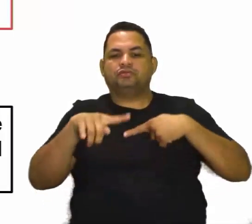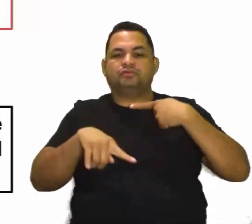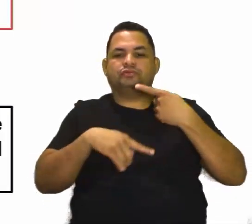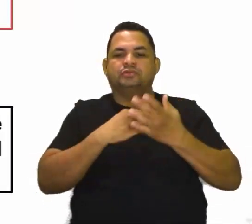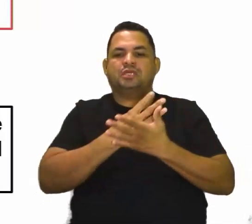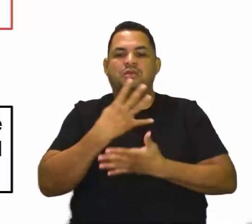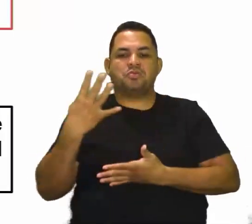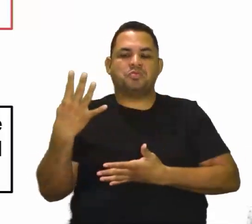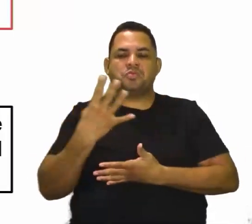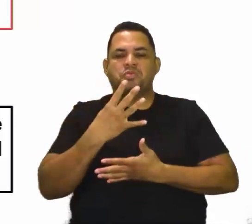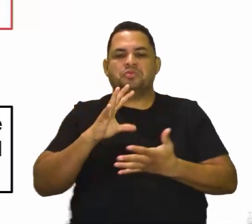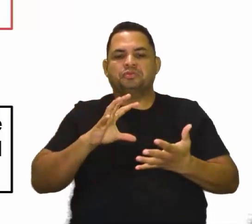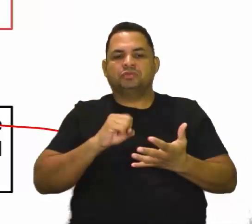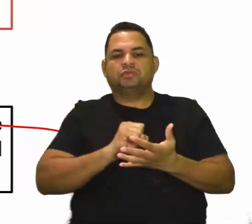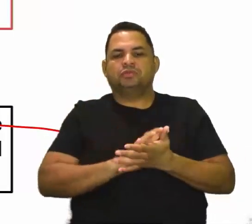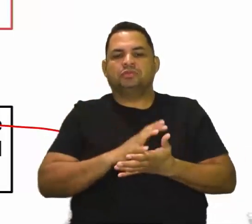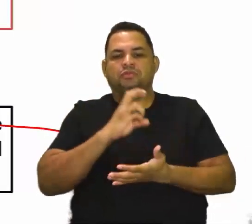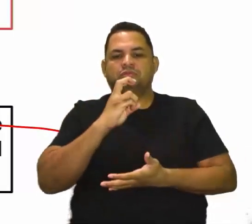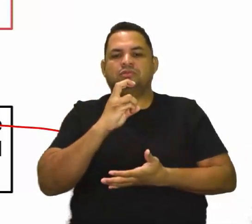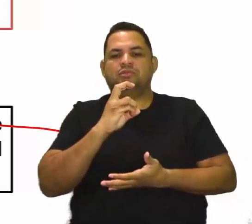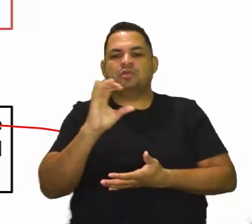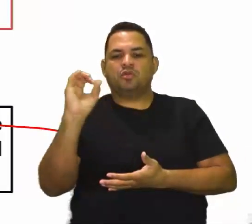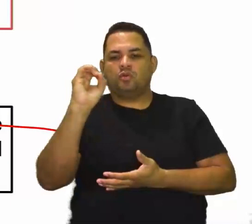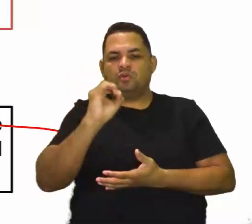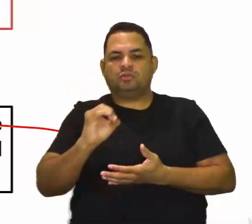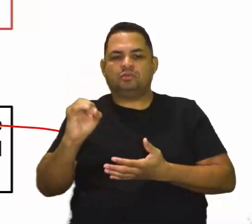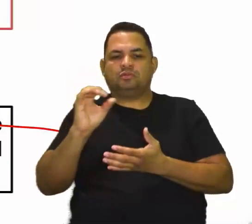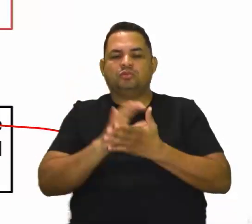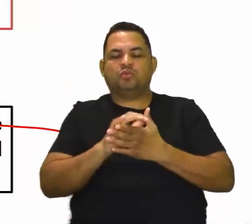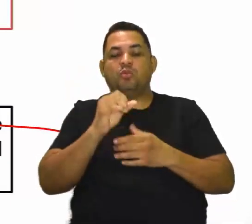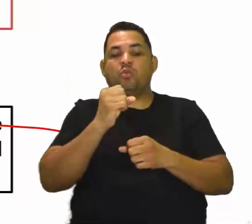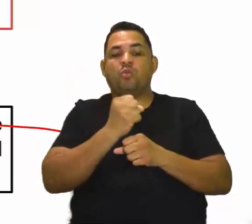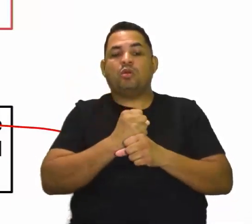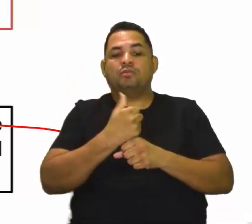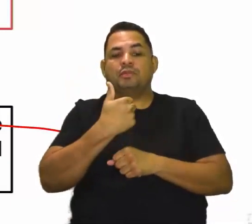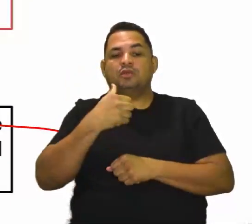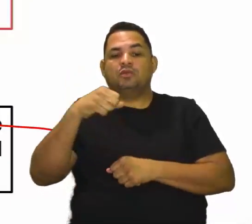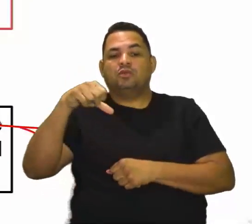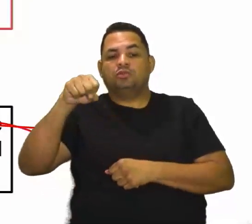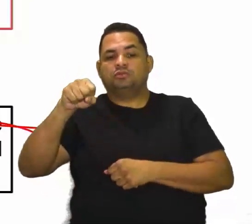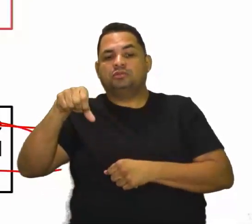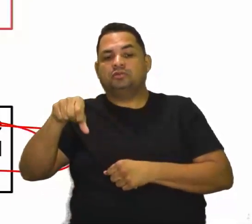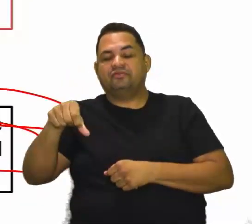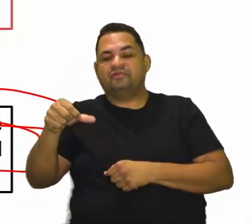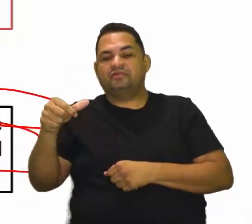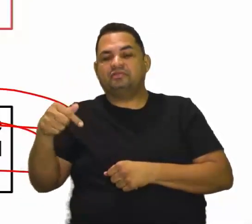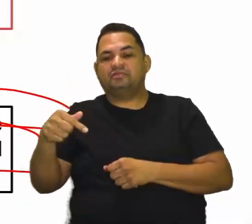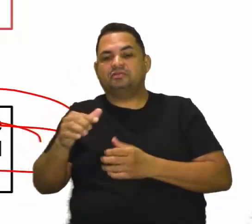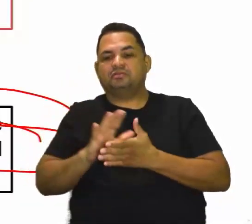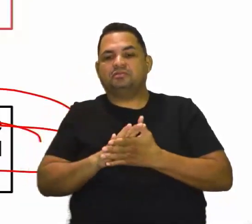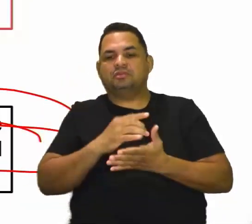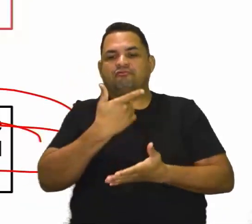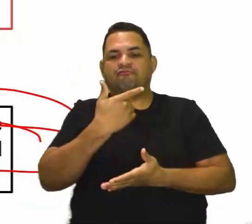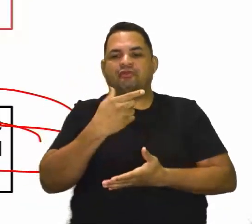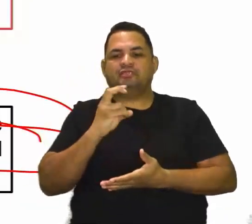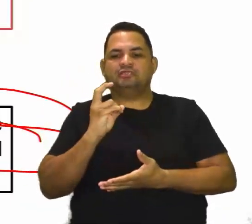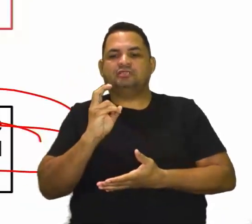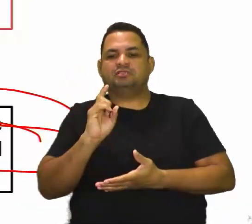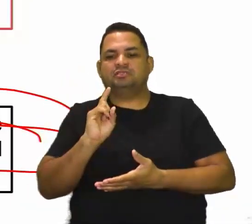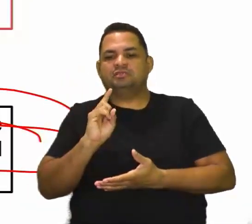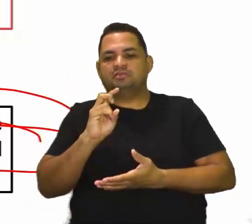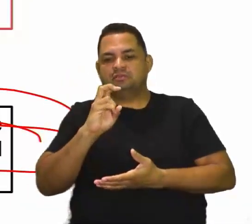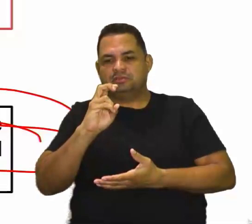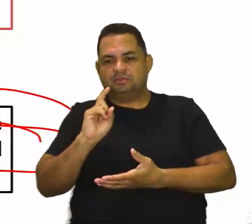do quarto ataque, em 5 de outubro de 1897, com um saldo de 25 mil vítimas